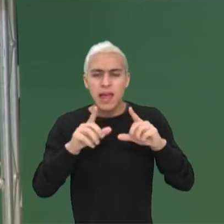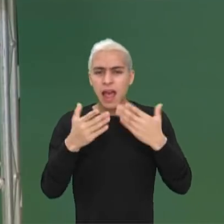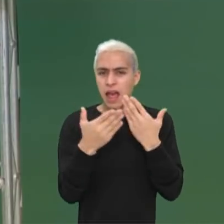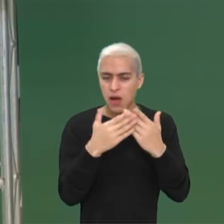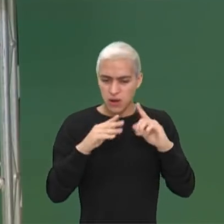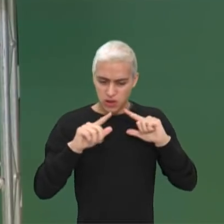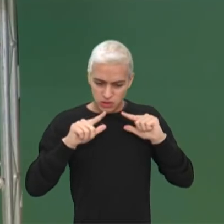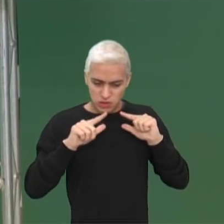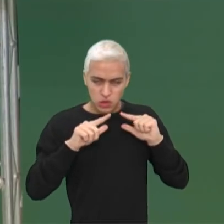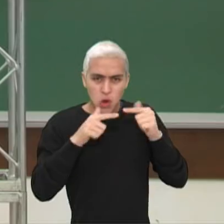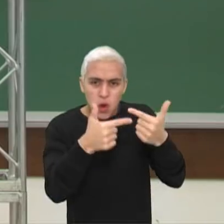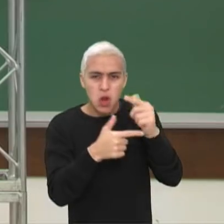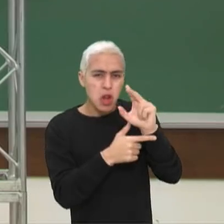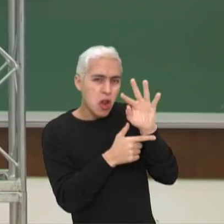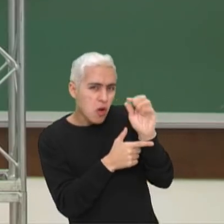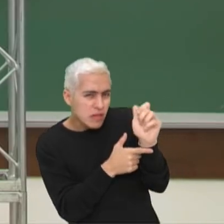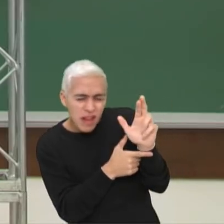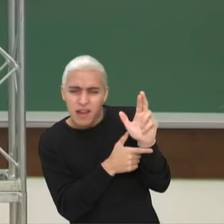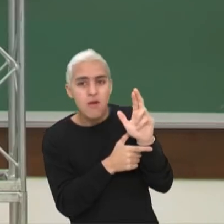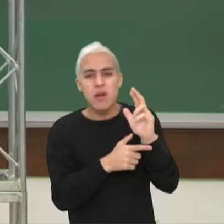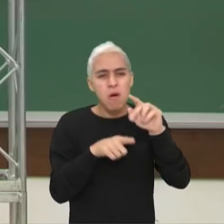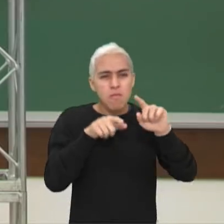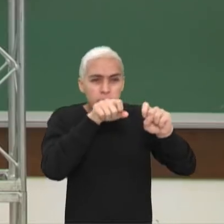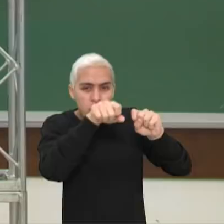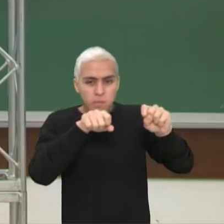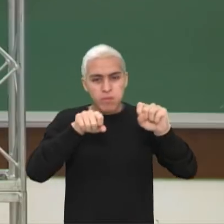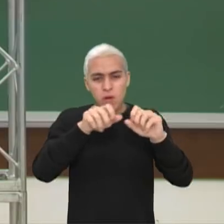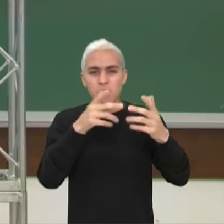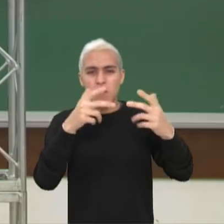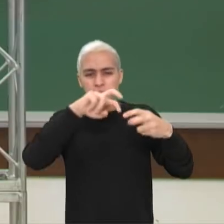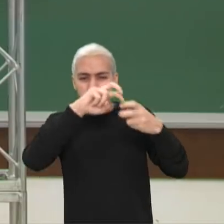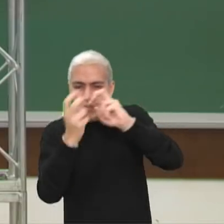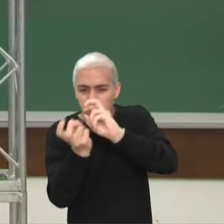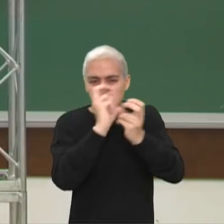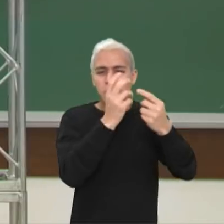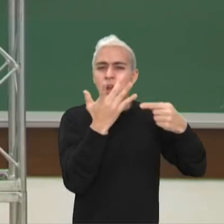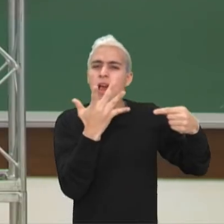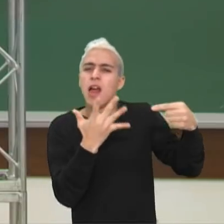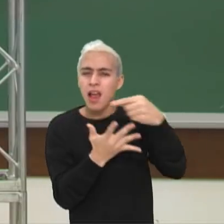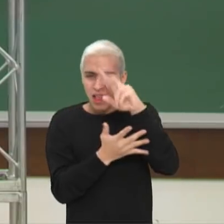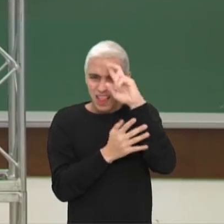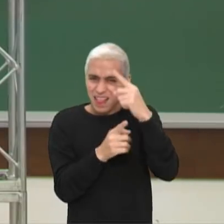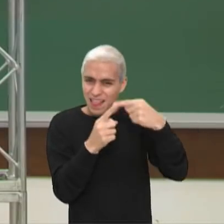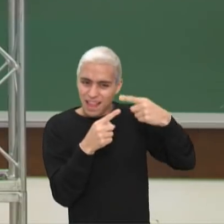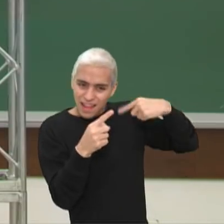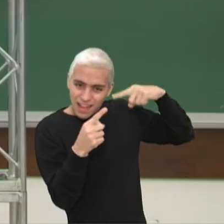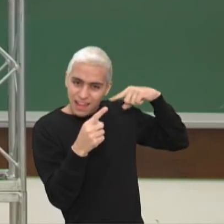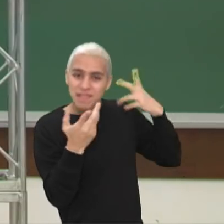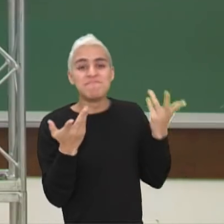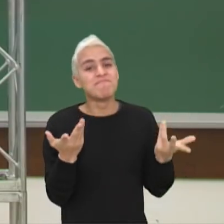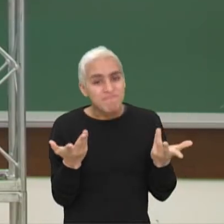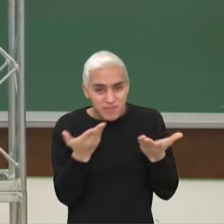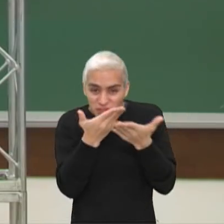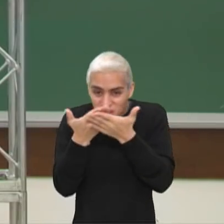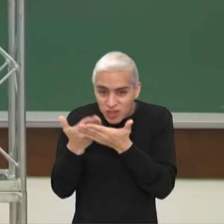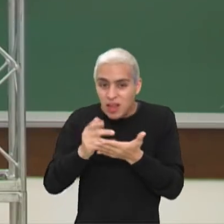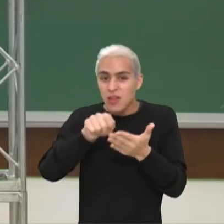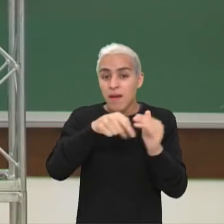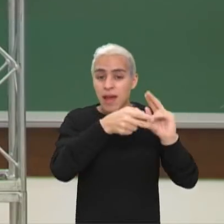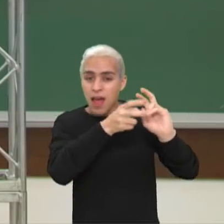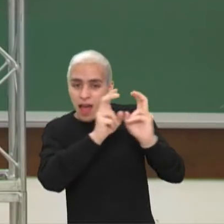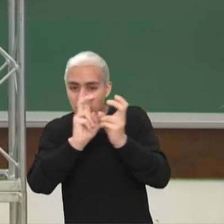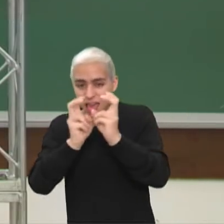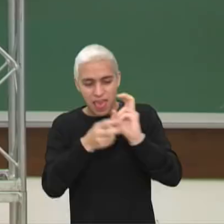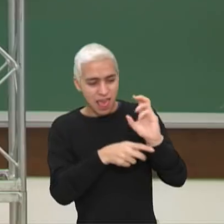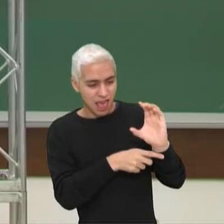diferença das lutas, vimos alguns conceitos de lutas, vimos lá que vocês aprenderam a capoeira, né?